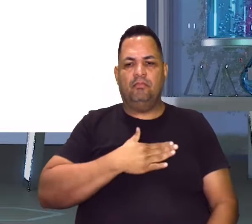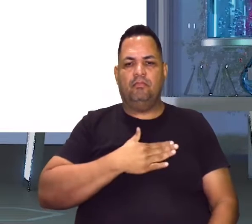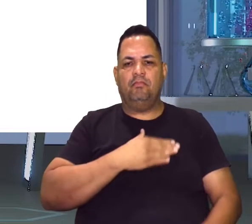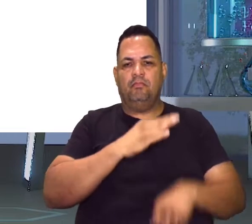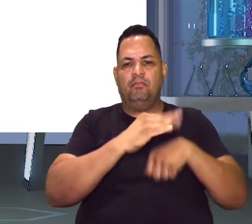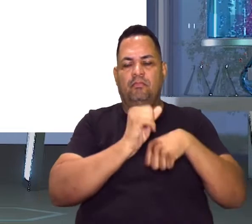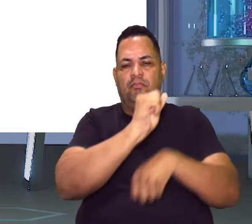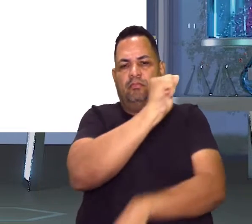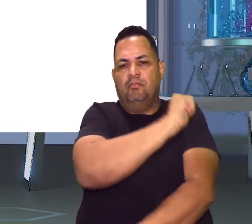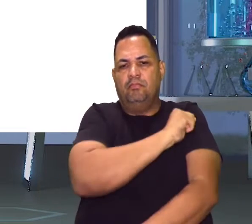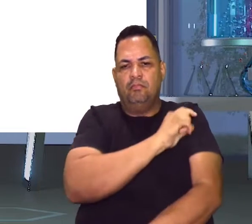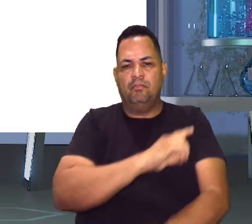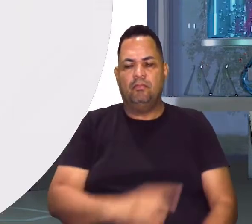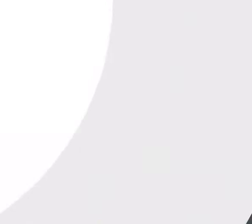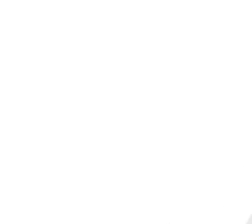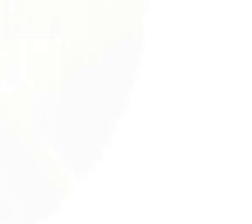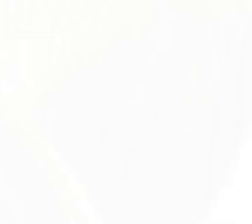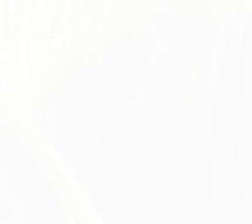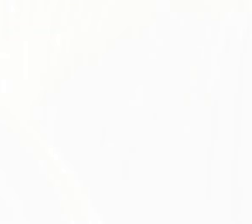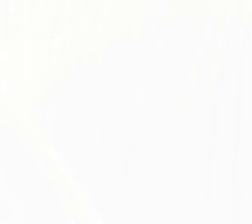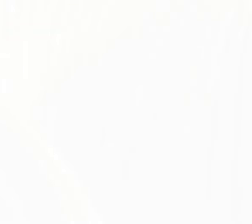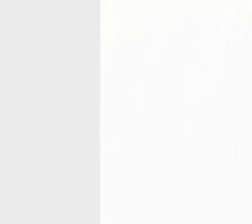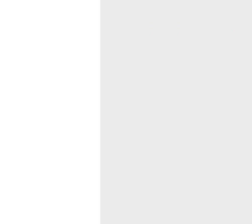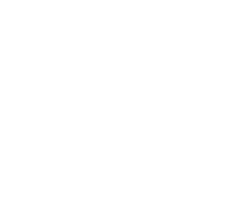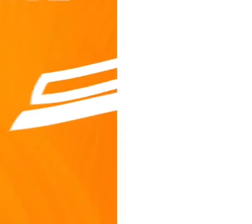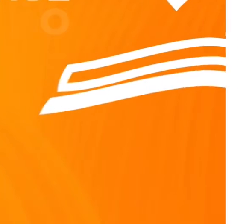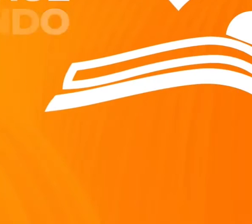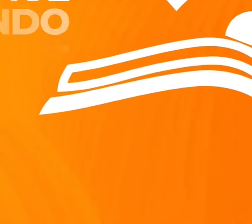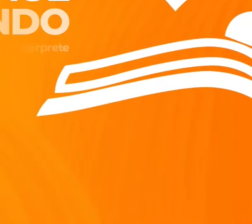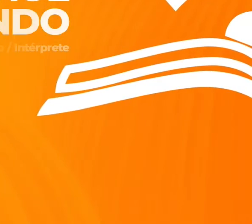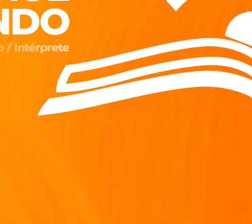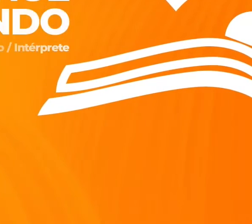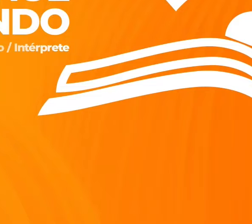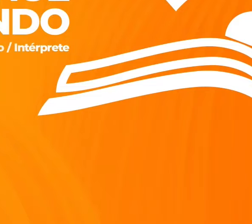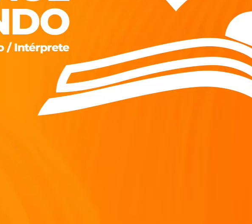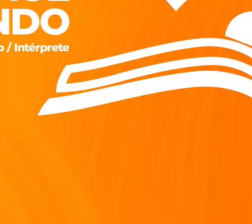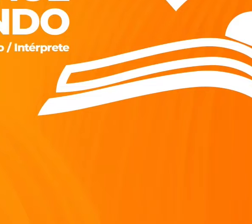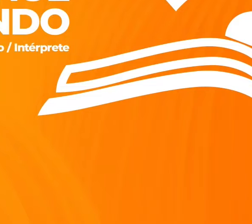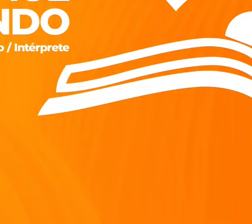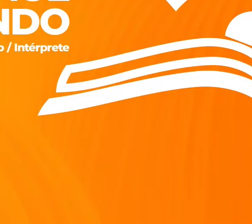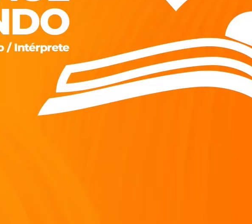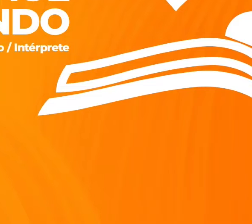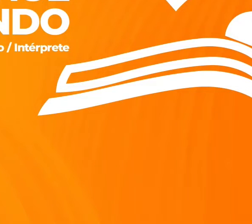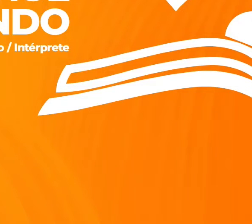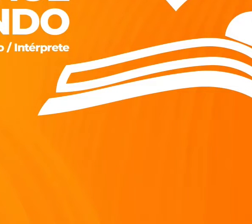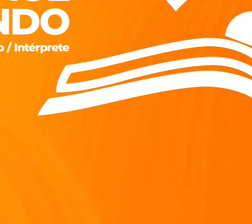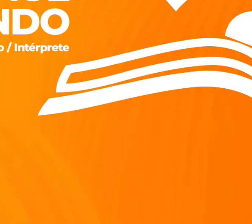Voltarei já já.